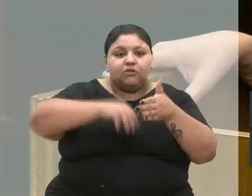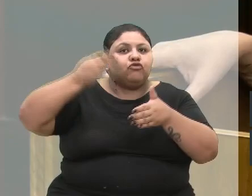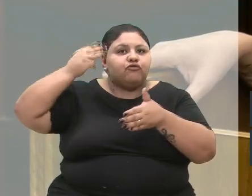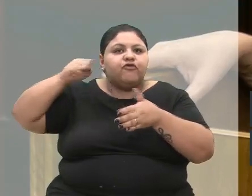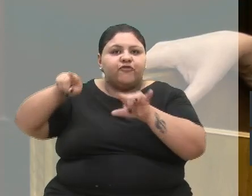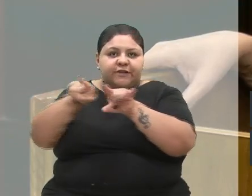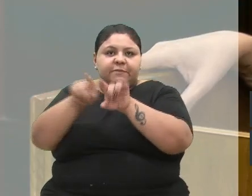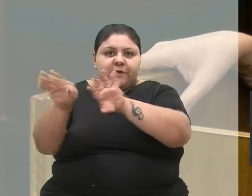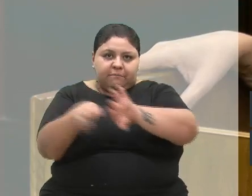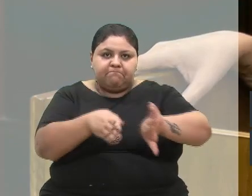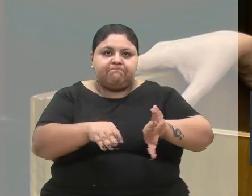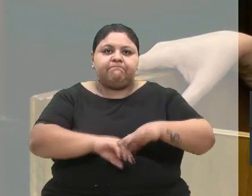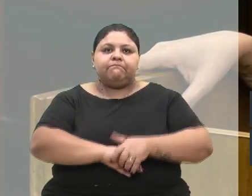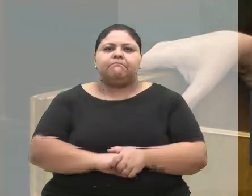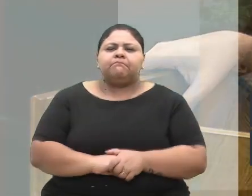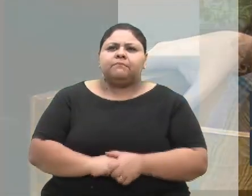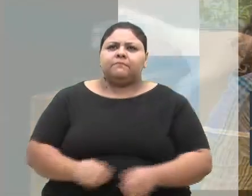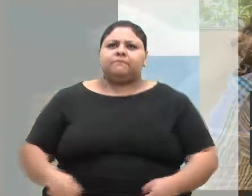passar?